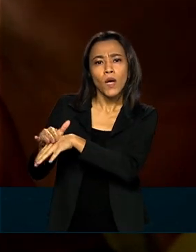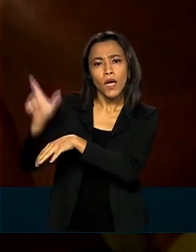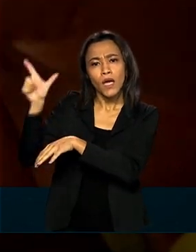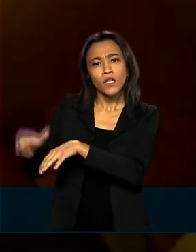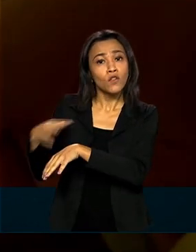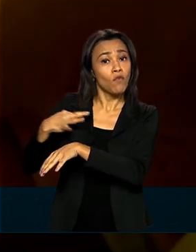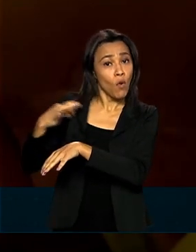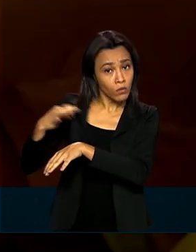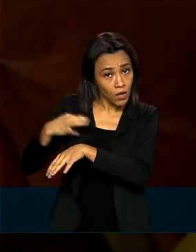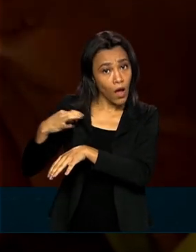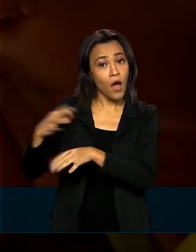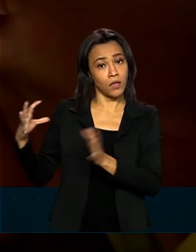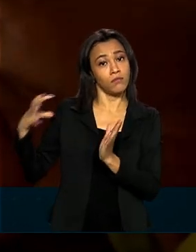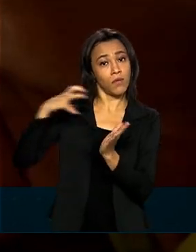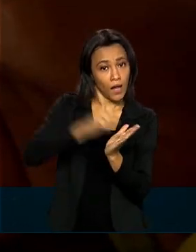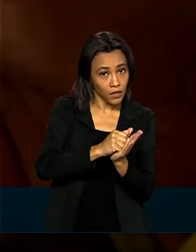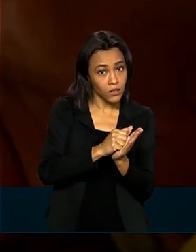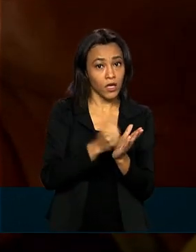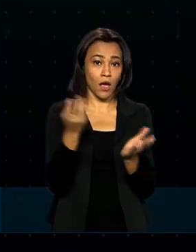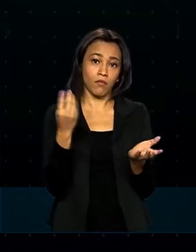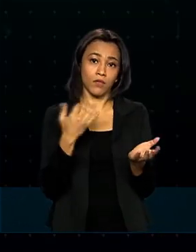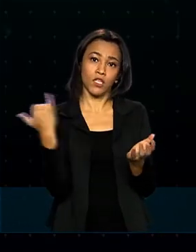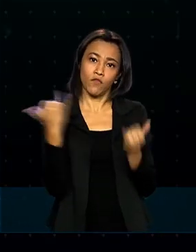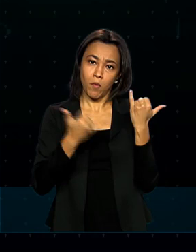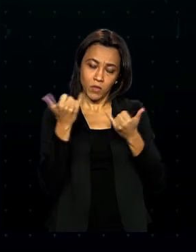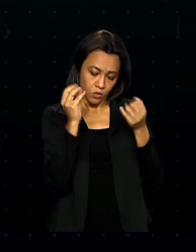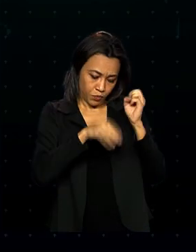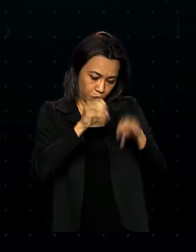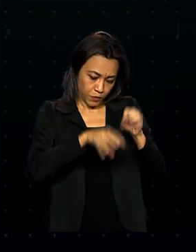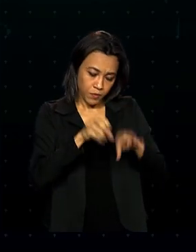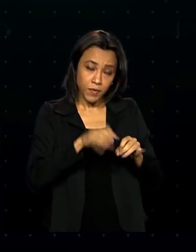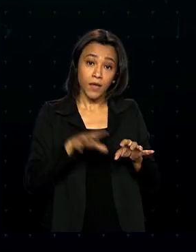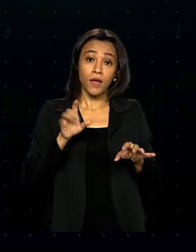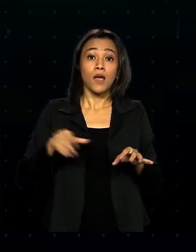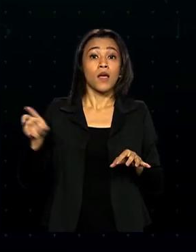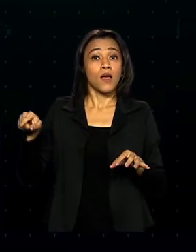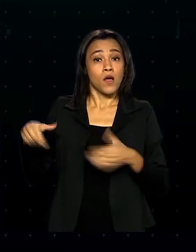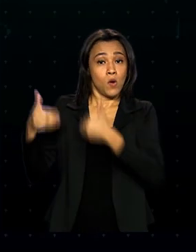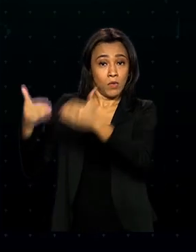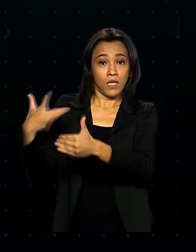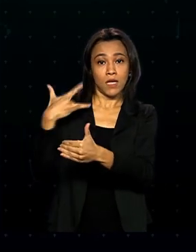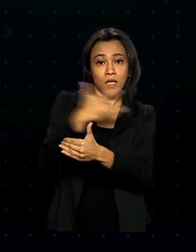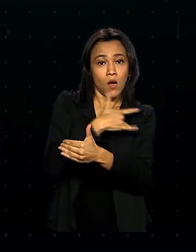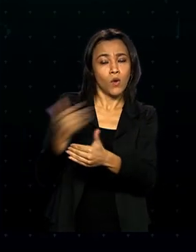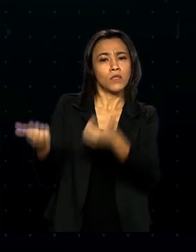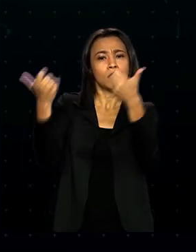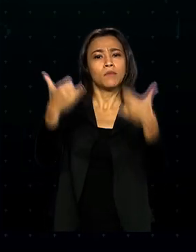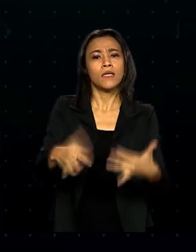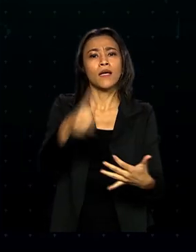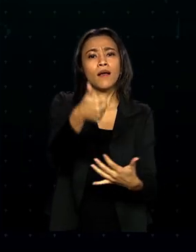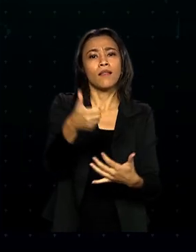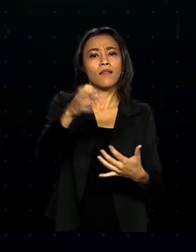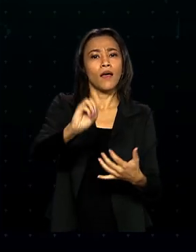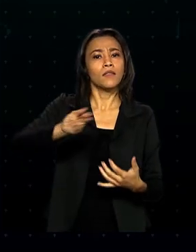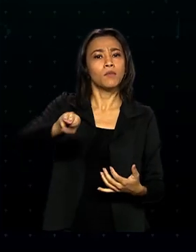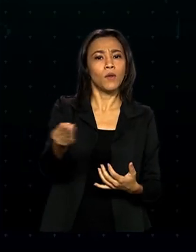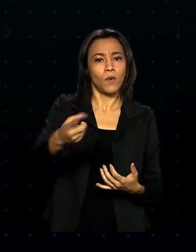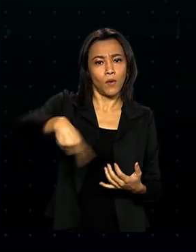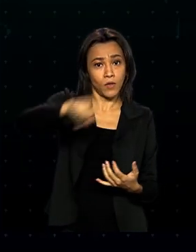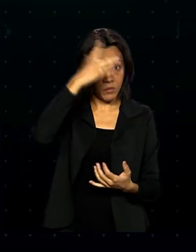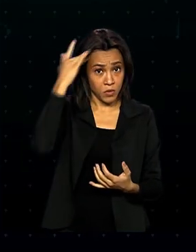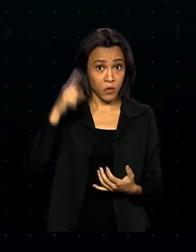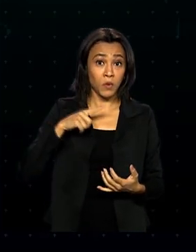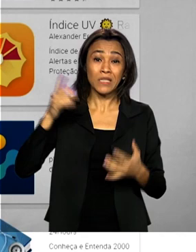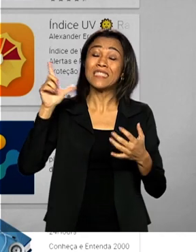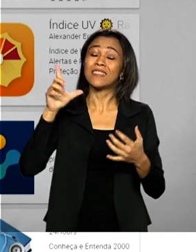voluntária, se cadastraram no aplicativo. Segundo o Ministério da Saúde, cerca de 10 milhões de pessoas possuem o